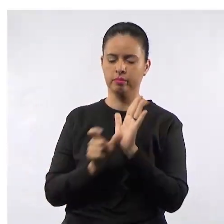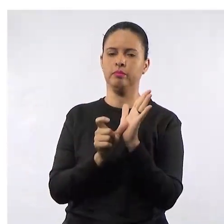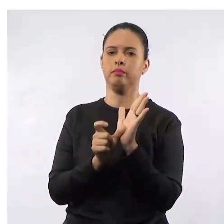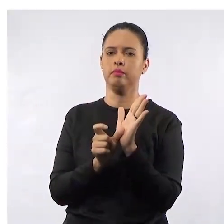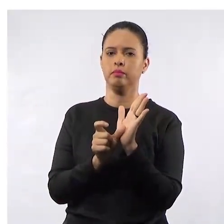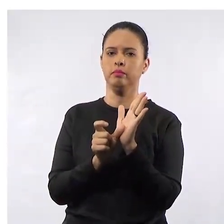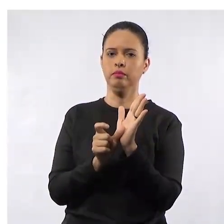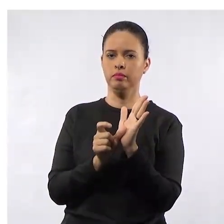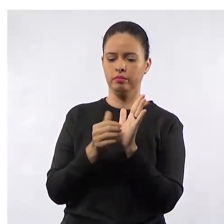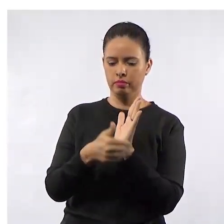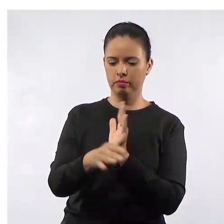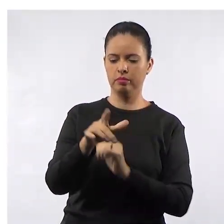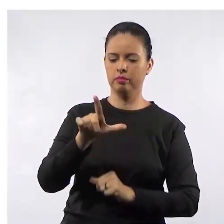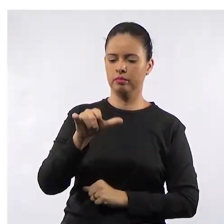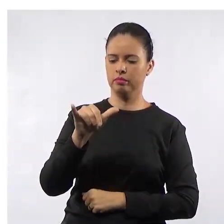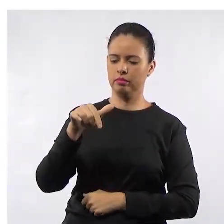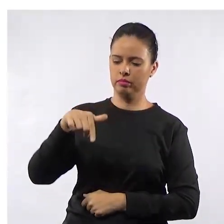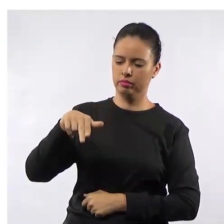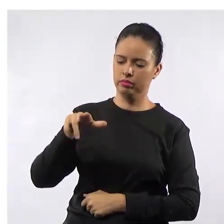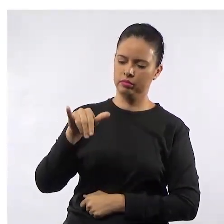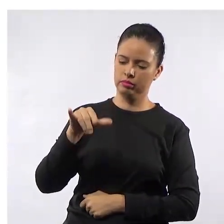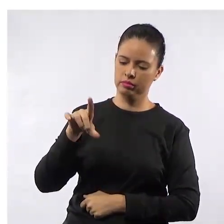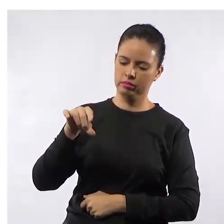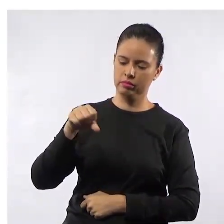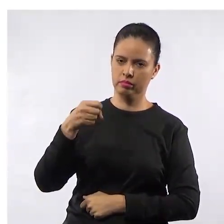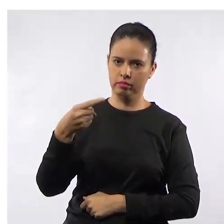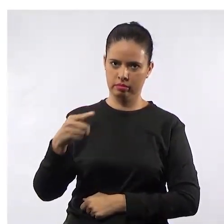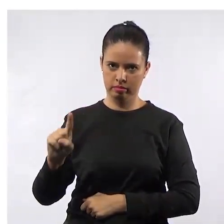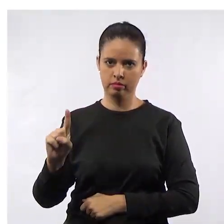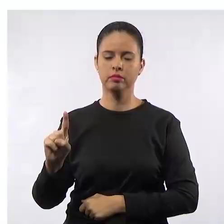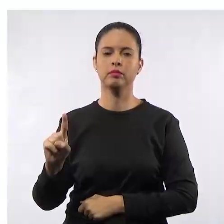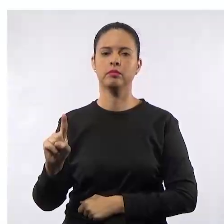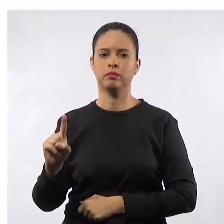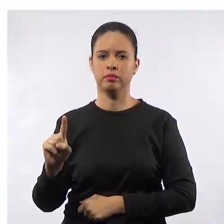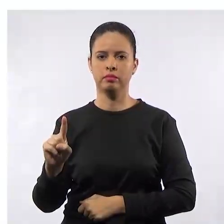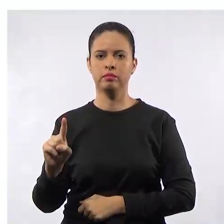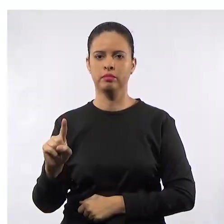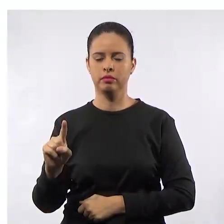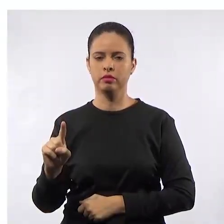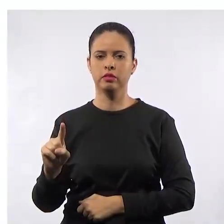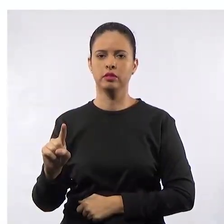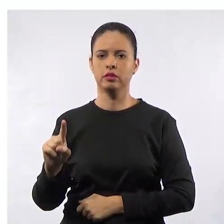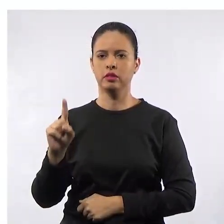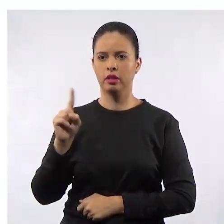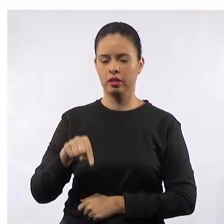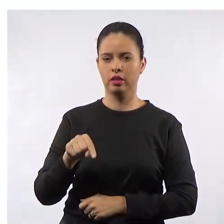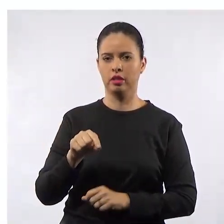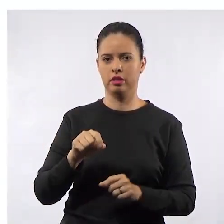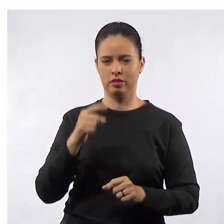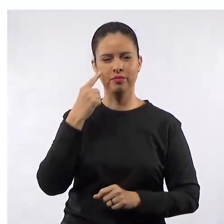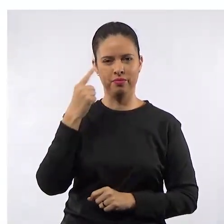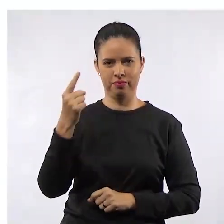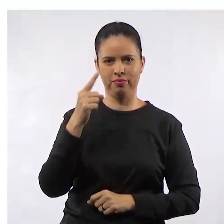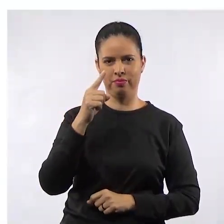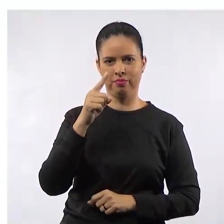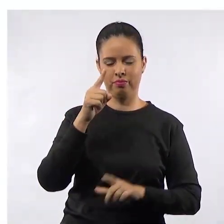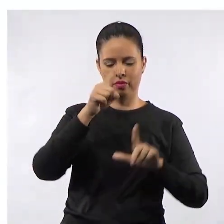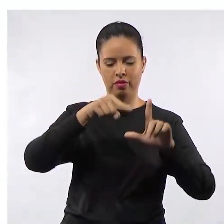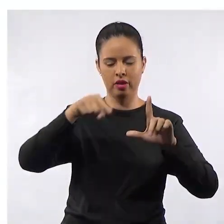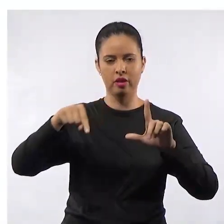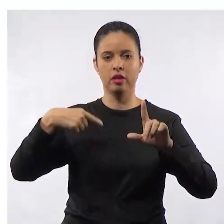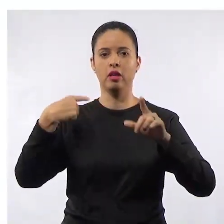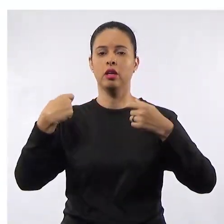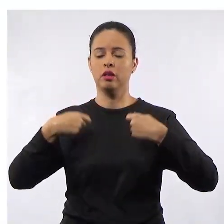a expressão em liquidação que é a que eu já comentei com vocês até antecipei um pouquinho essa fala né ali naquele gráficozinho